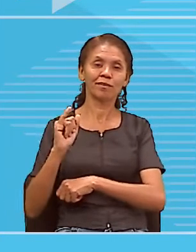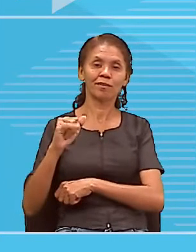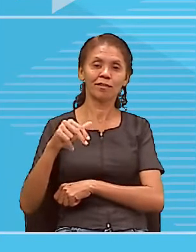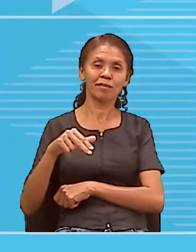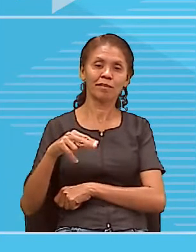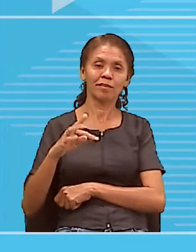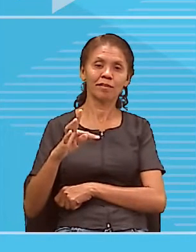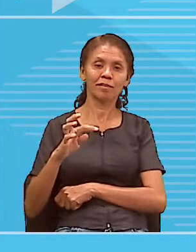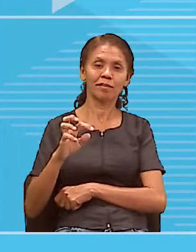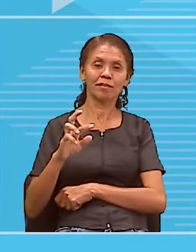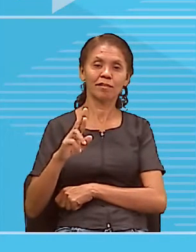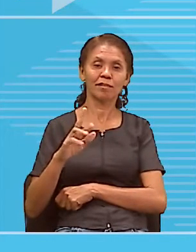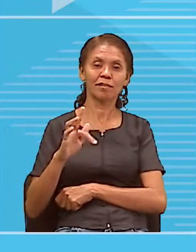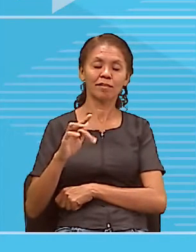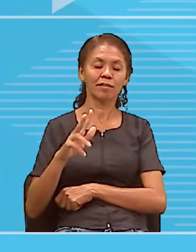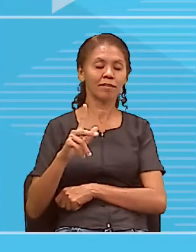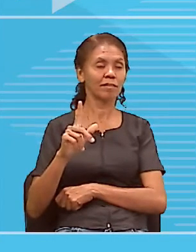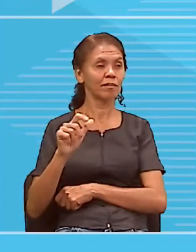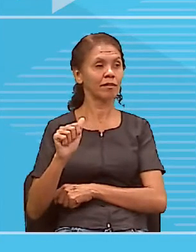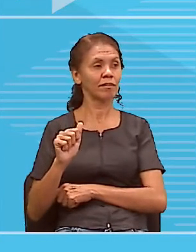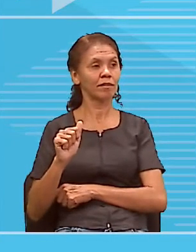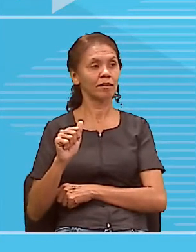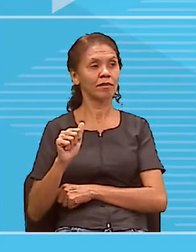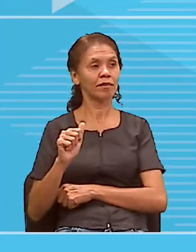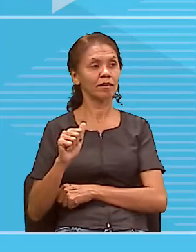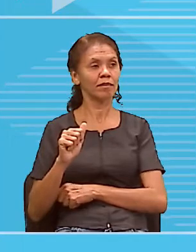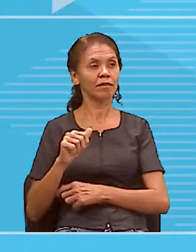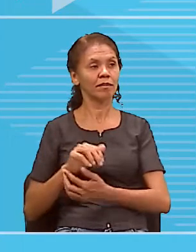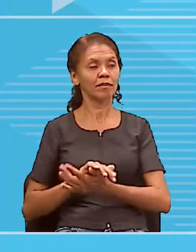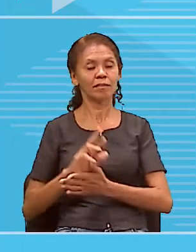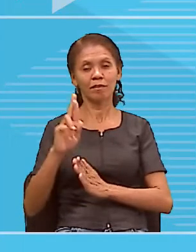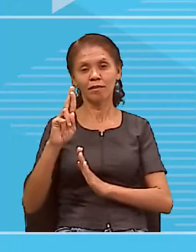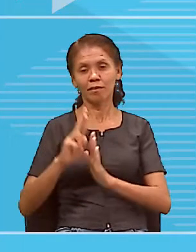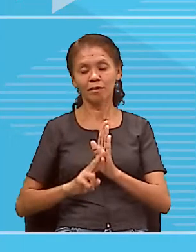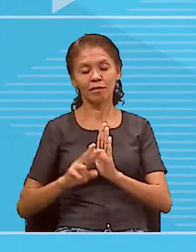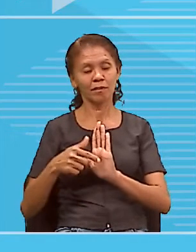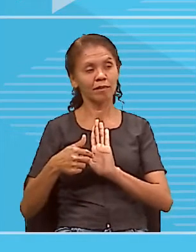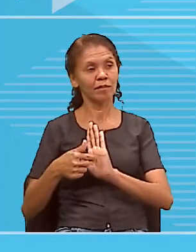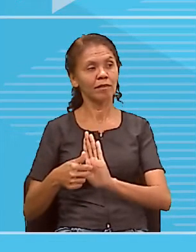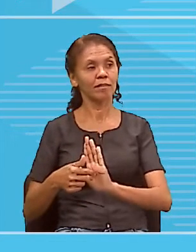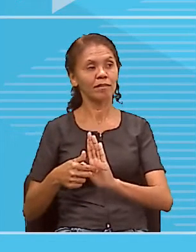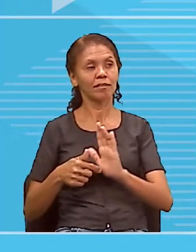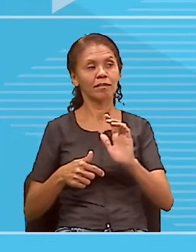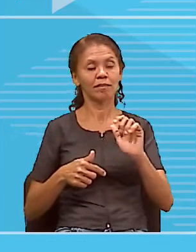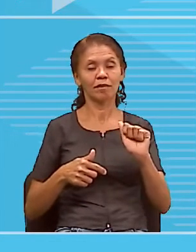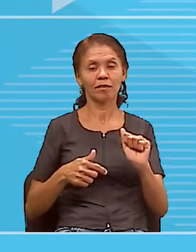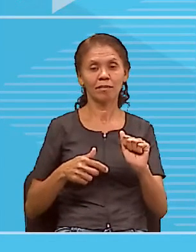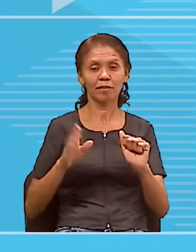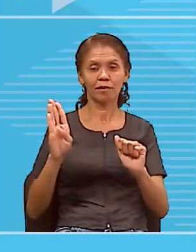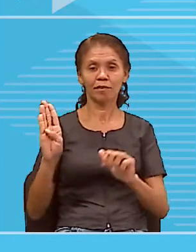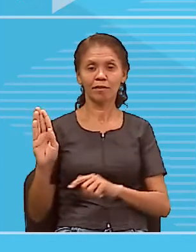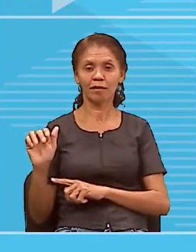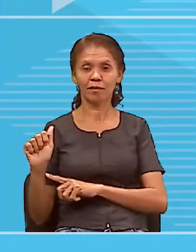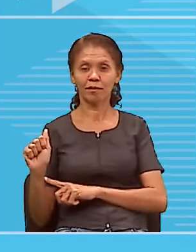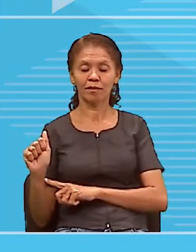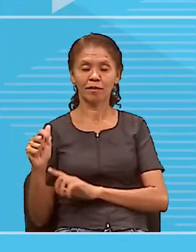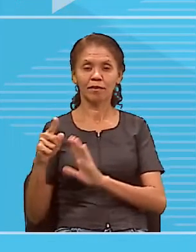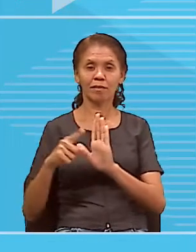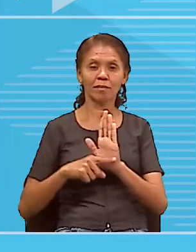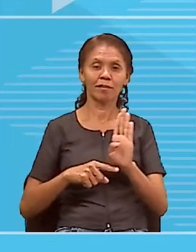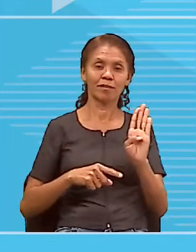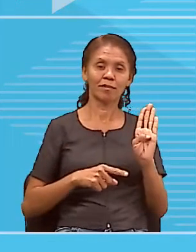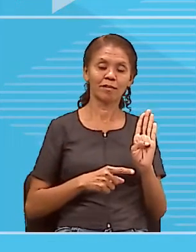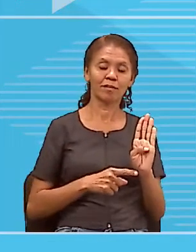você vai observar que eu vou subtrair a - b e encontrar a amplitude resultante